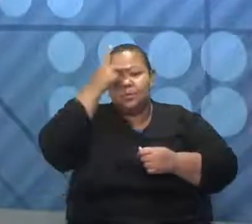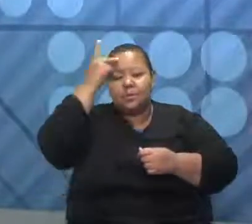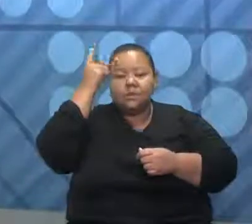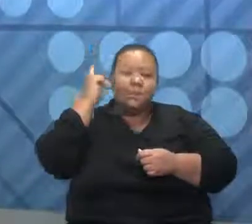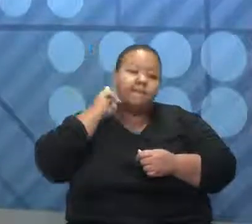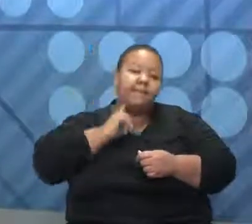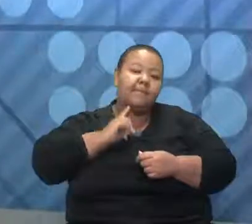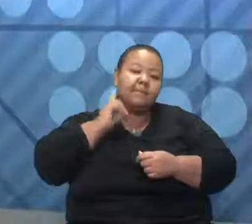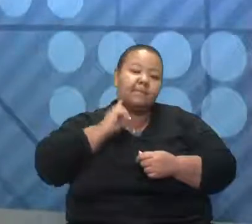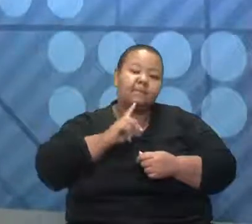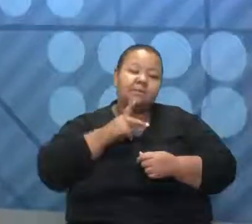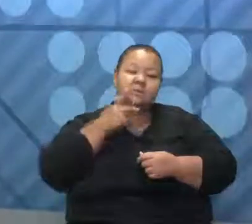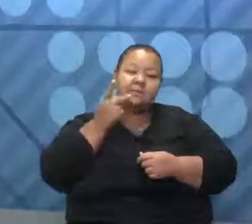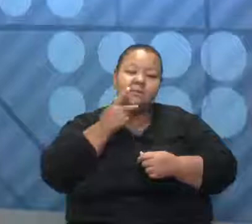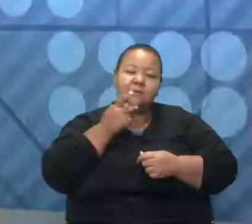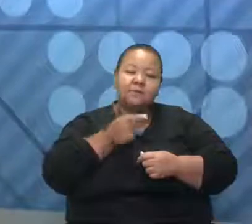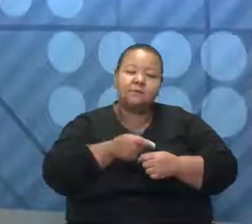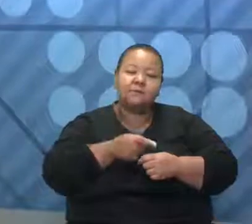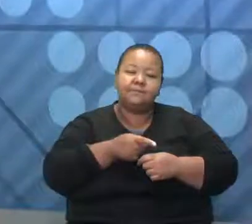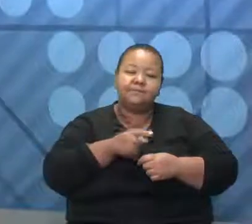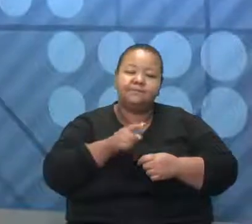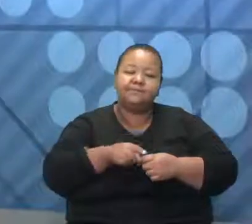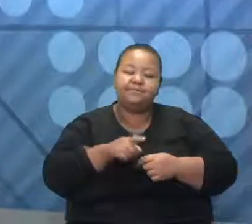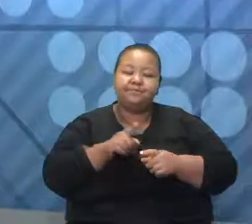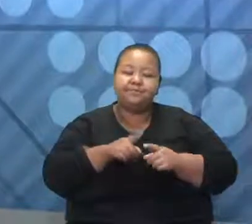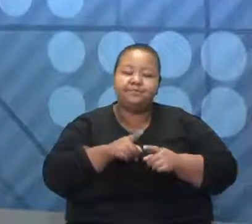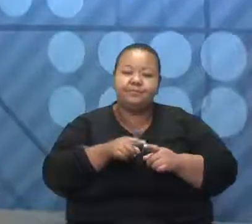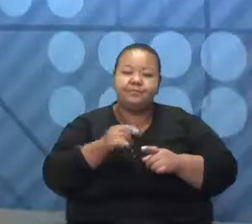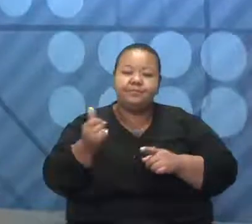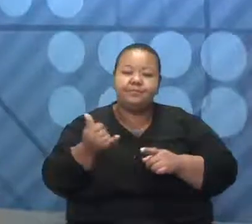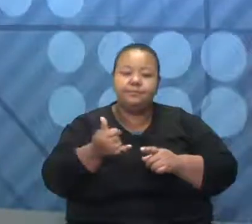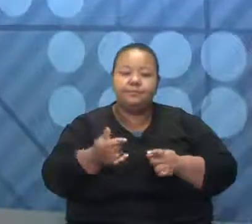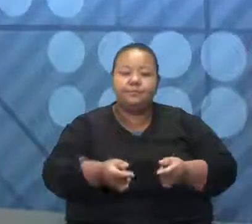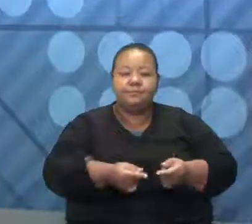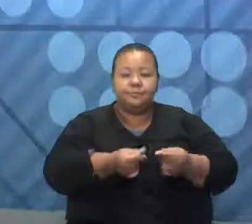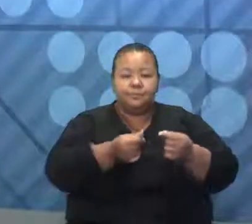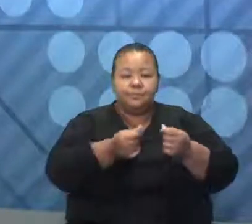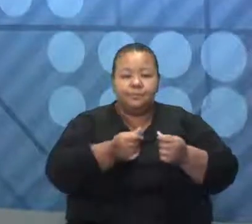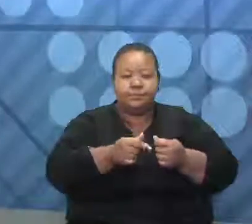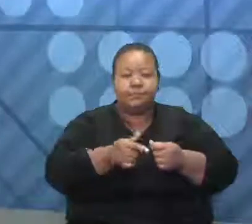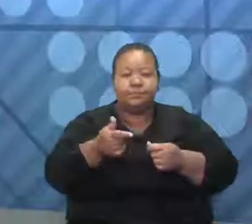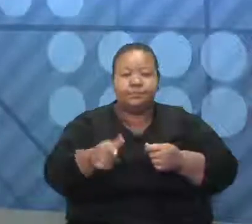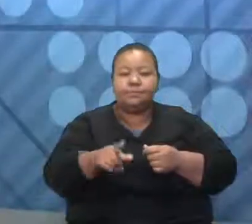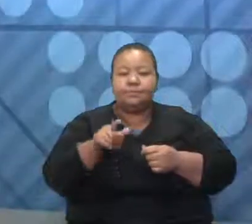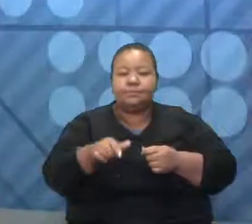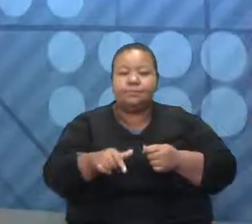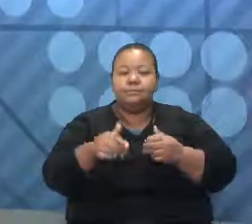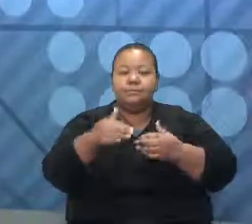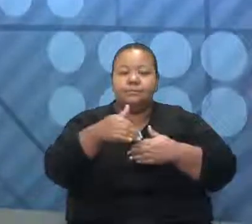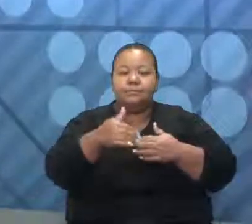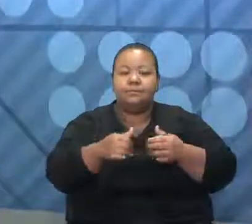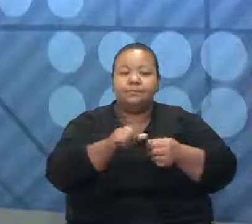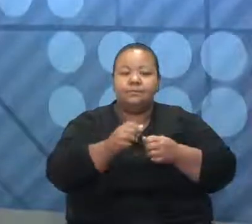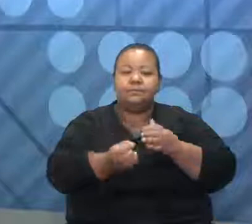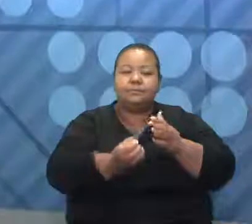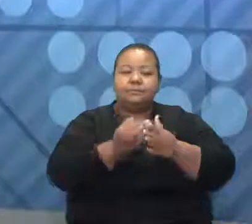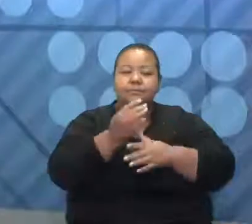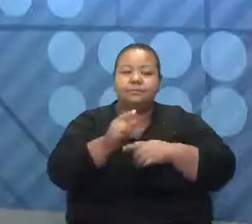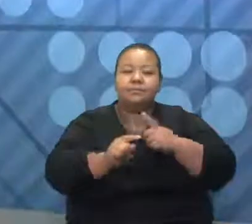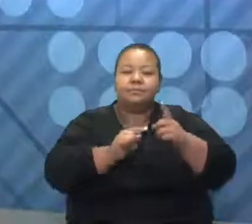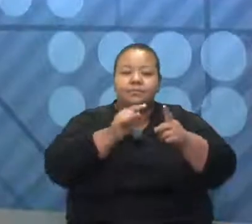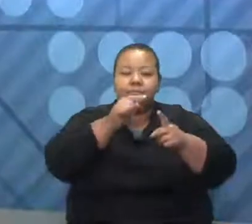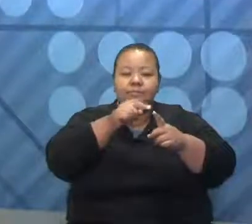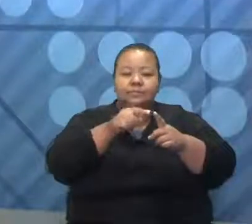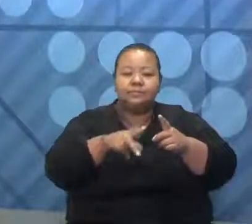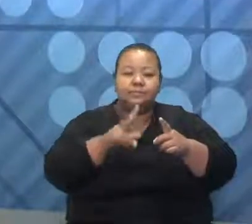Minas fala, o aluno de Uberaba, Minas Gerais, indica financeira, pois é uma área que estabelece metas, objetivo, visão,